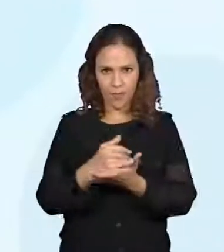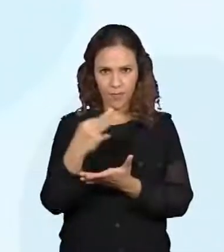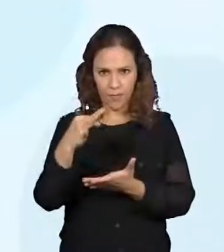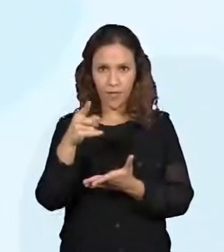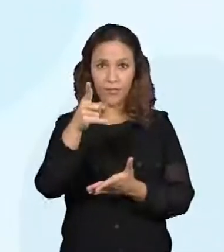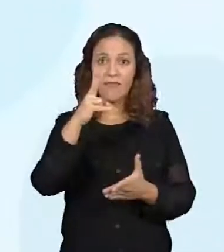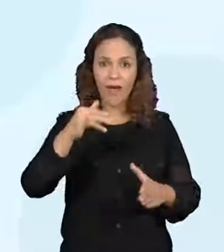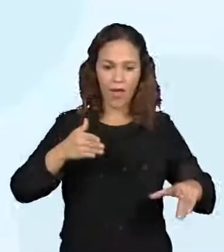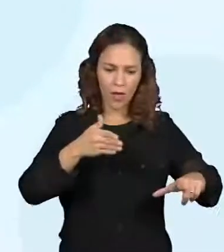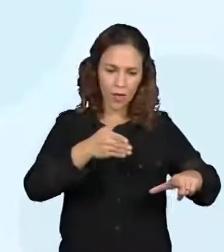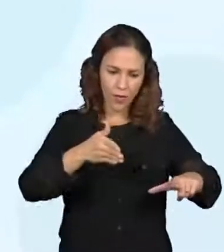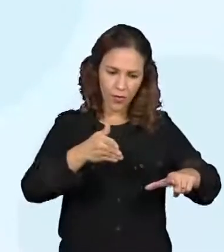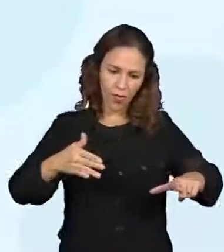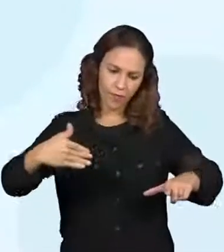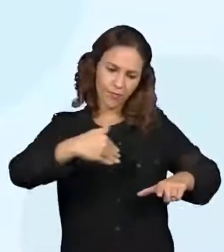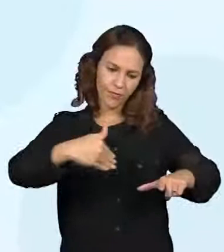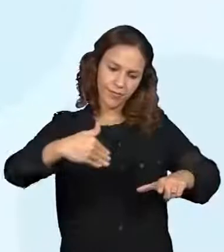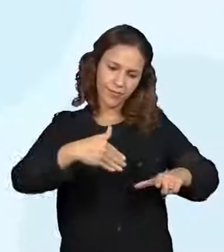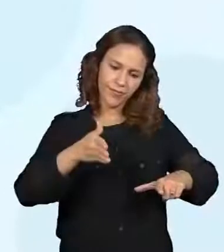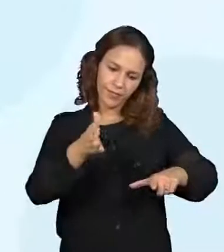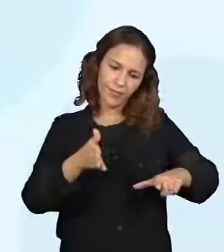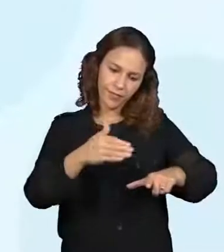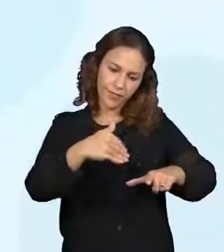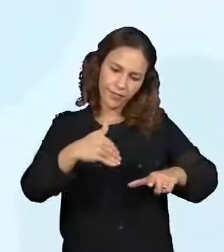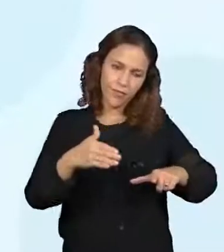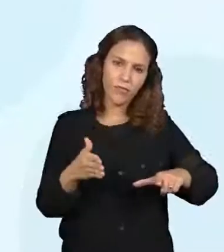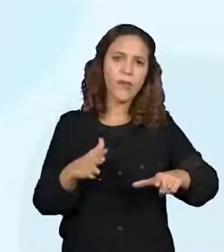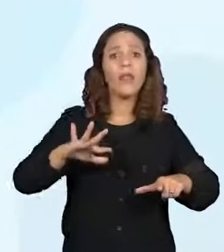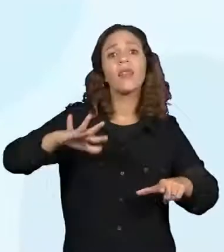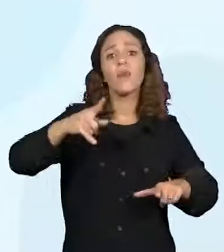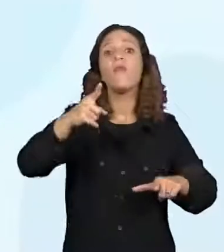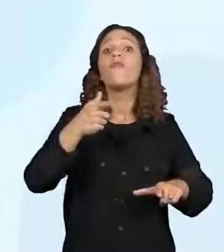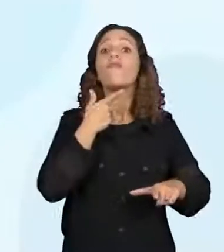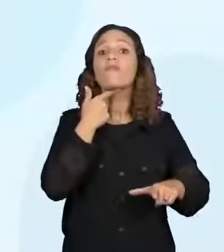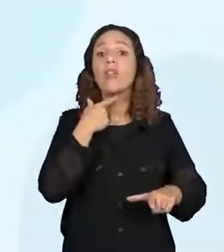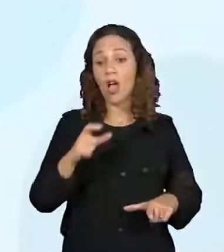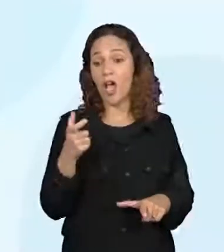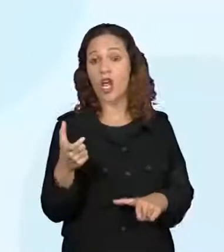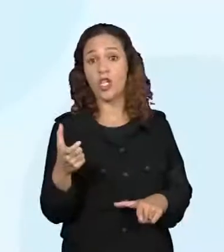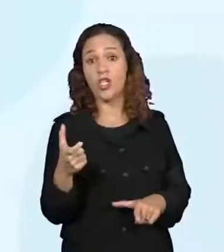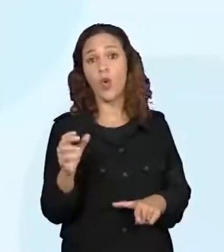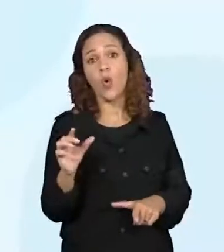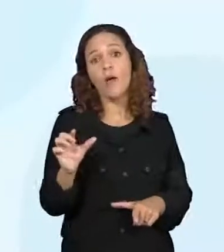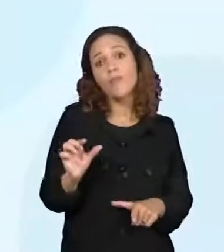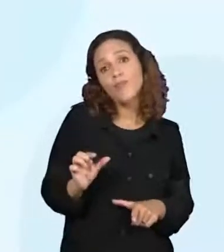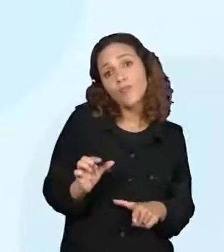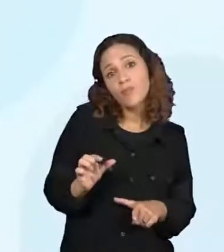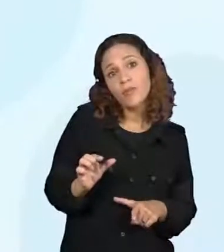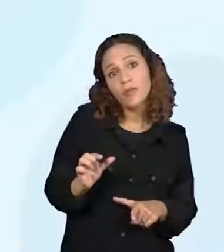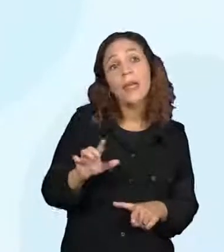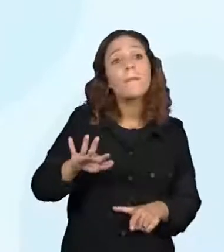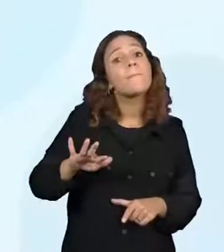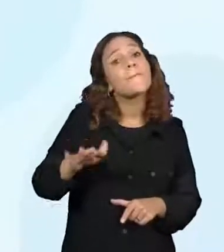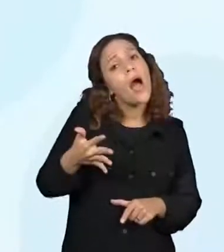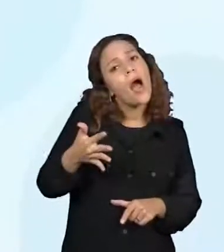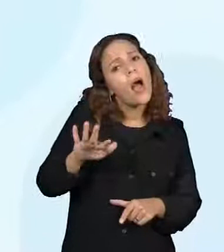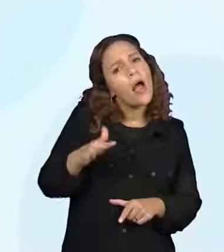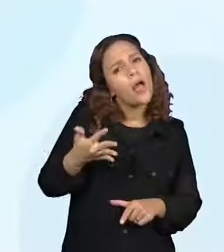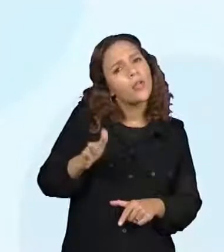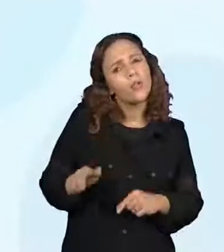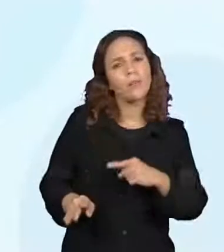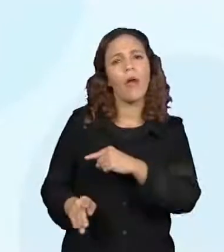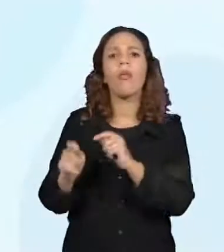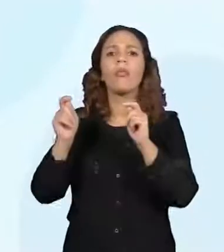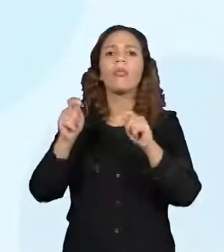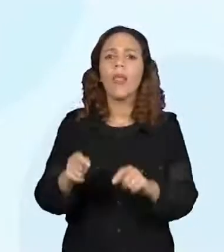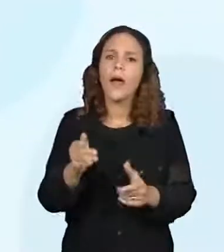coisa que depende muito se você vai querer pedaços grandes ou pedaços menores, mas, em